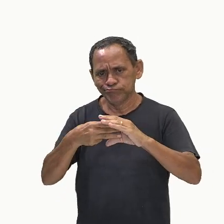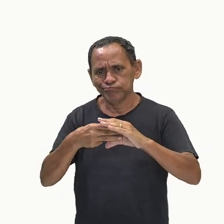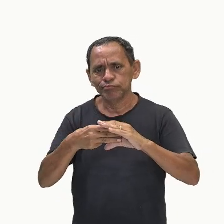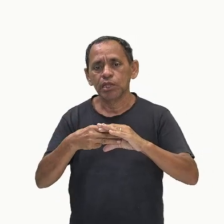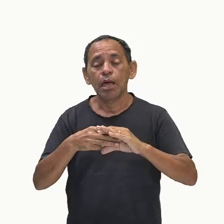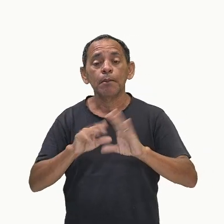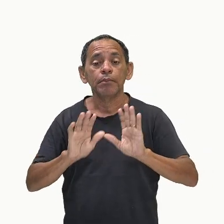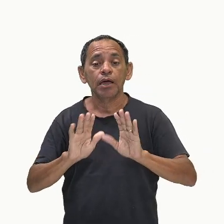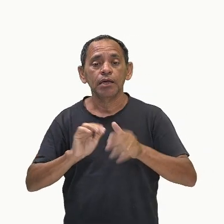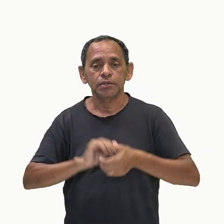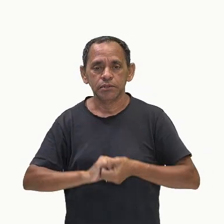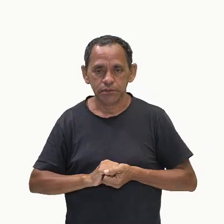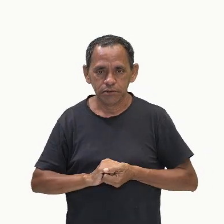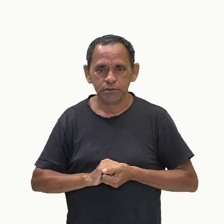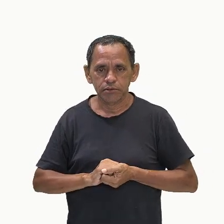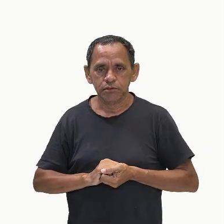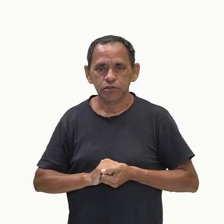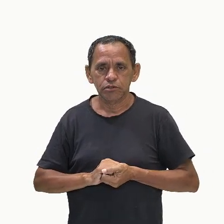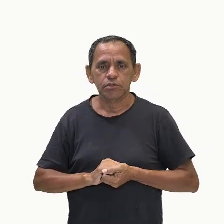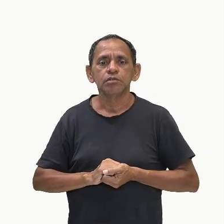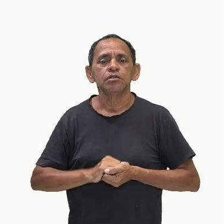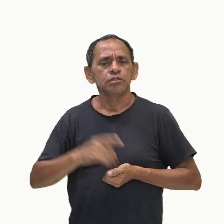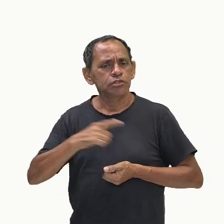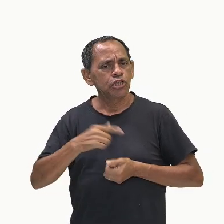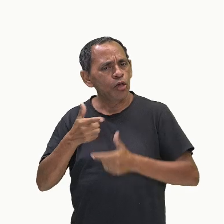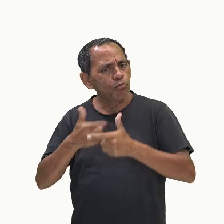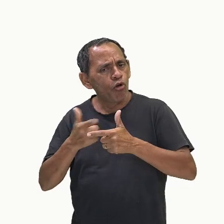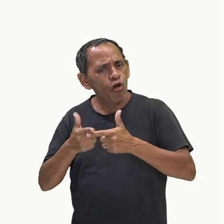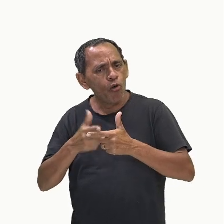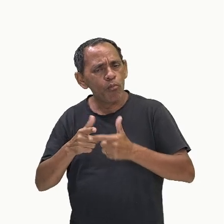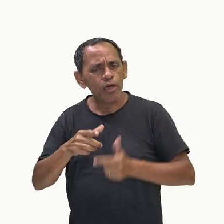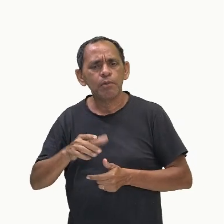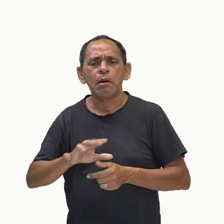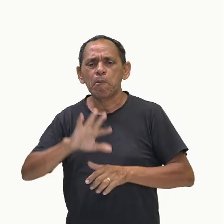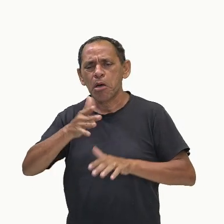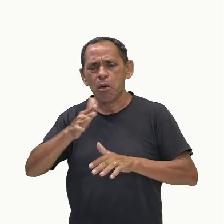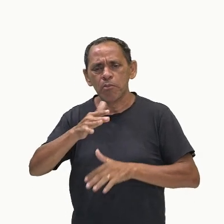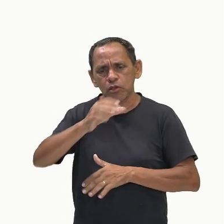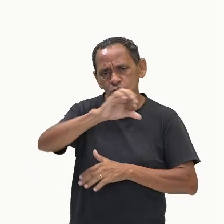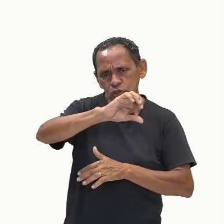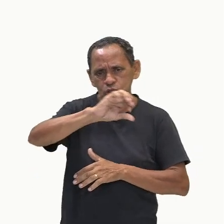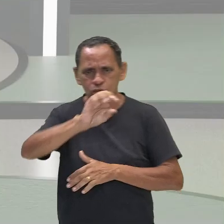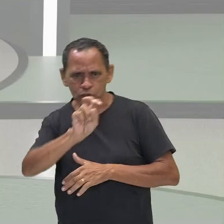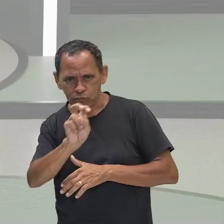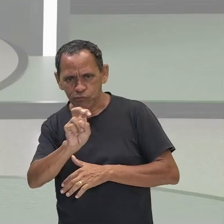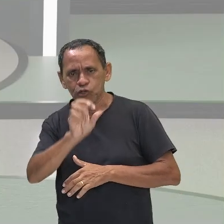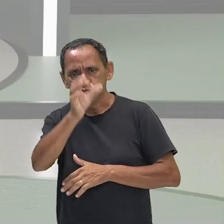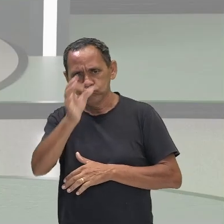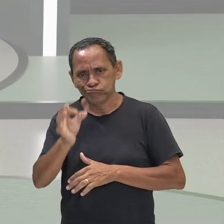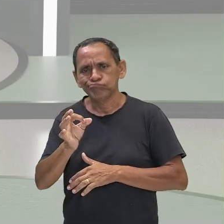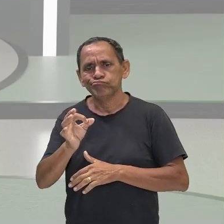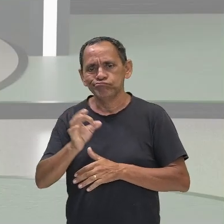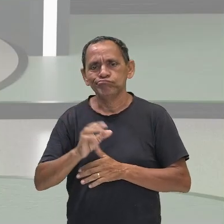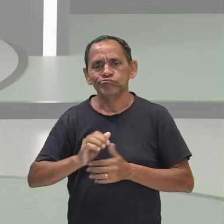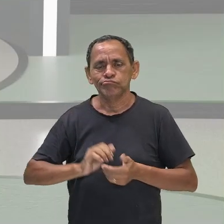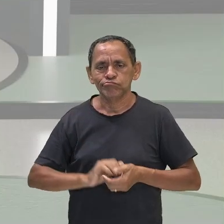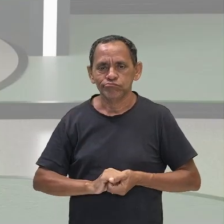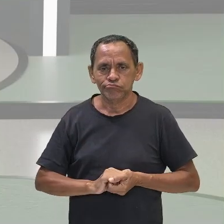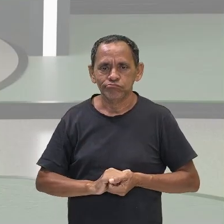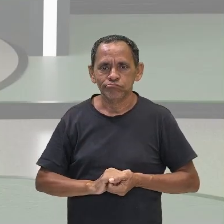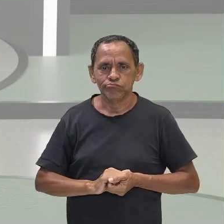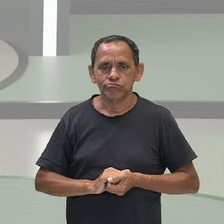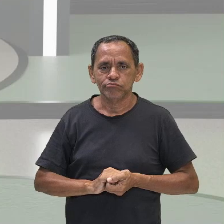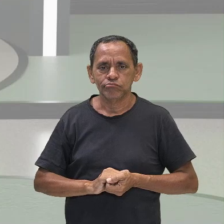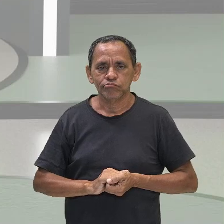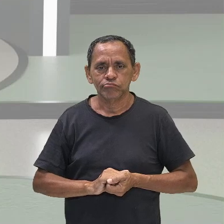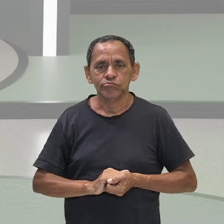aí acomete aproximadamente 95% dos casos da trissomia do indivíduo.